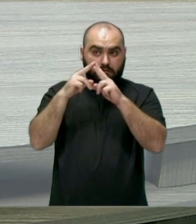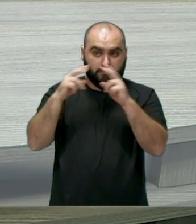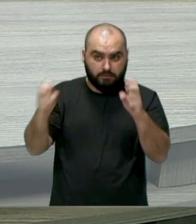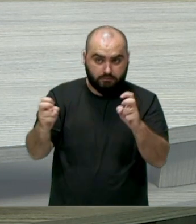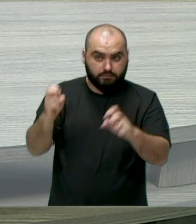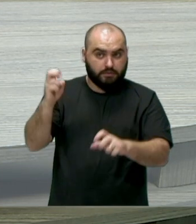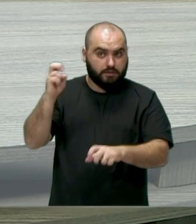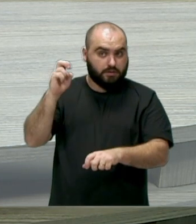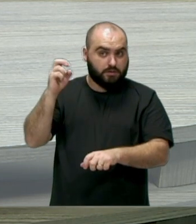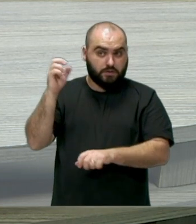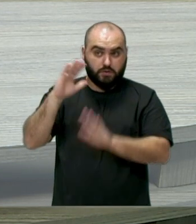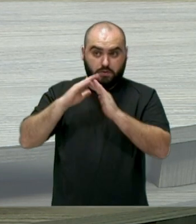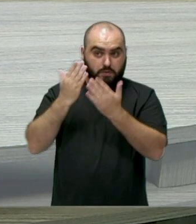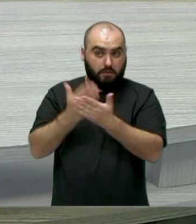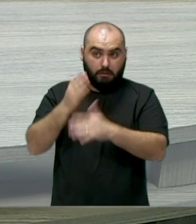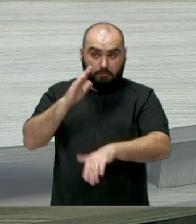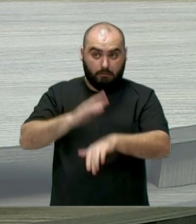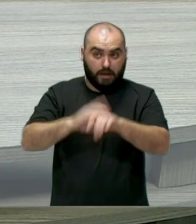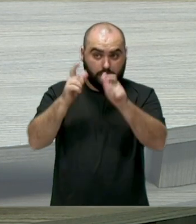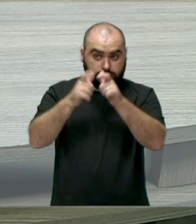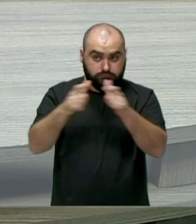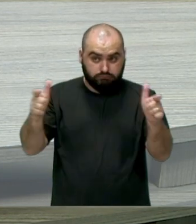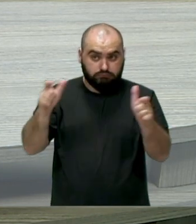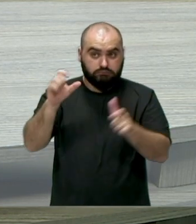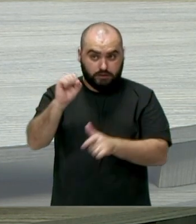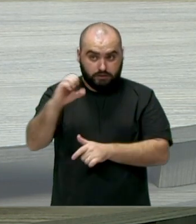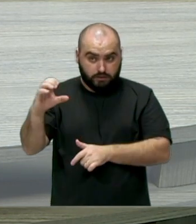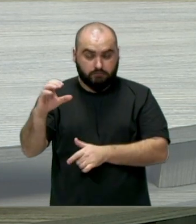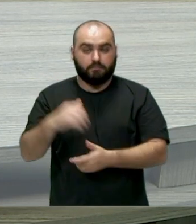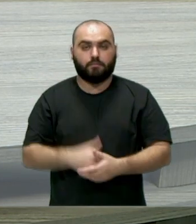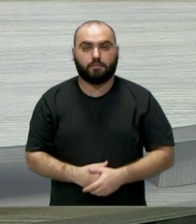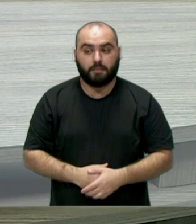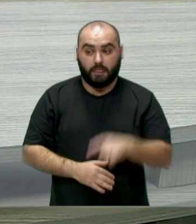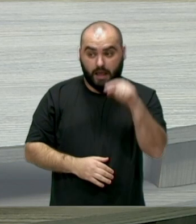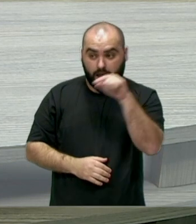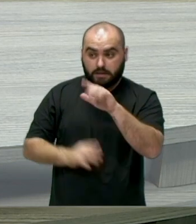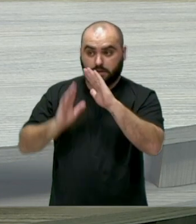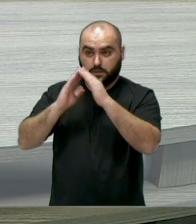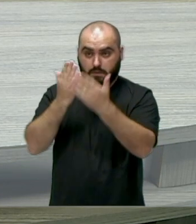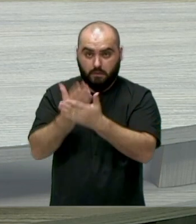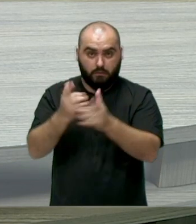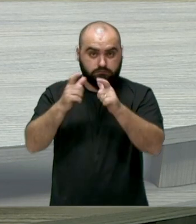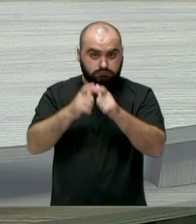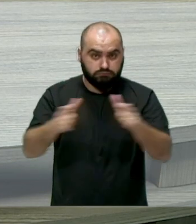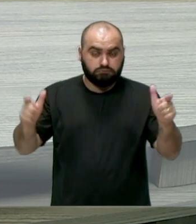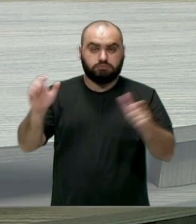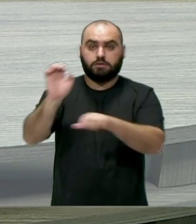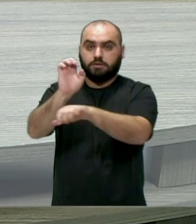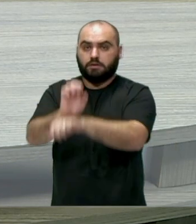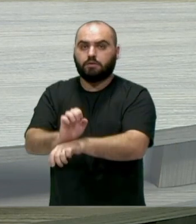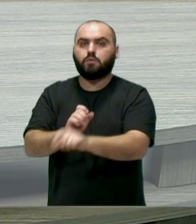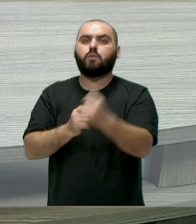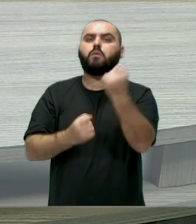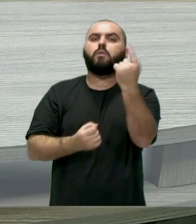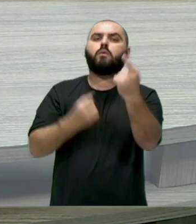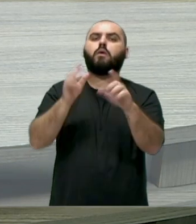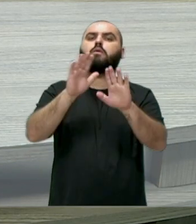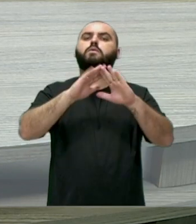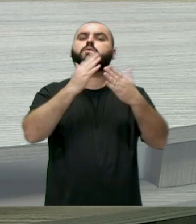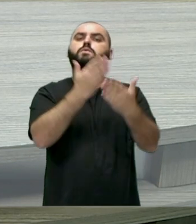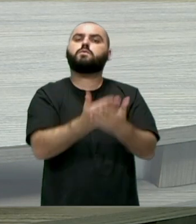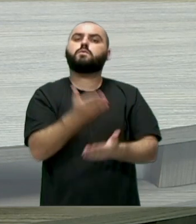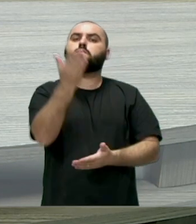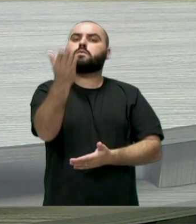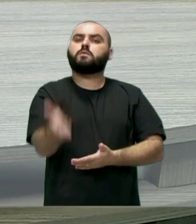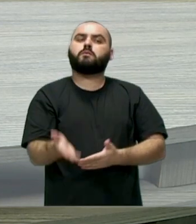Florianópolis. Além dessa escola, que é a maior do estado, em quais outras escolas e cidades